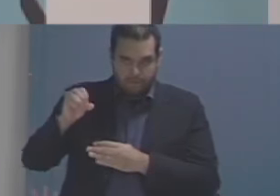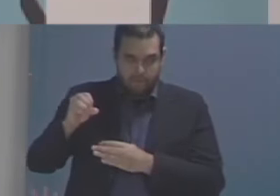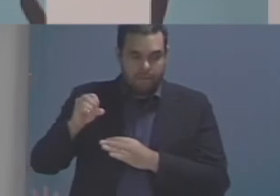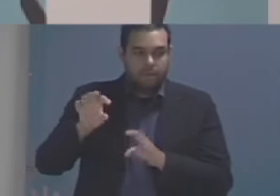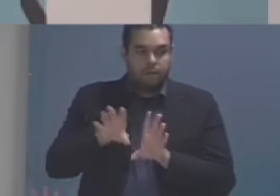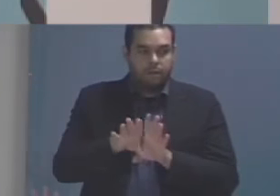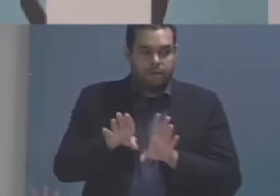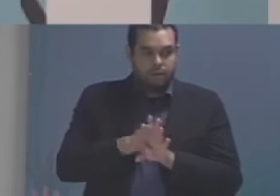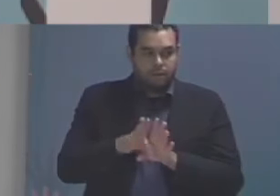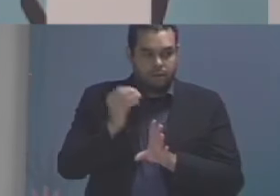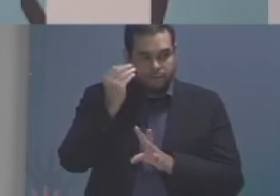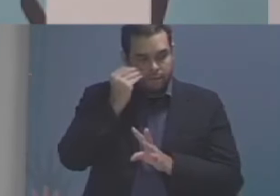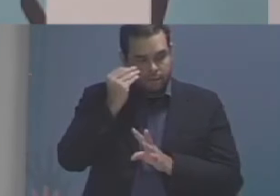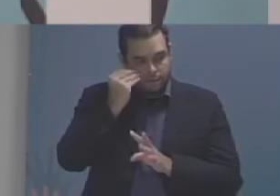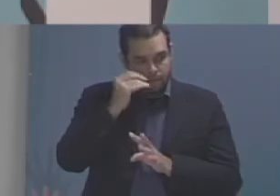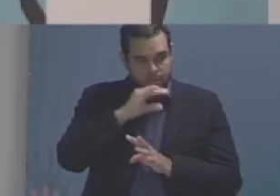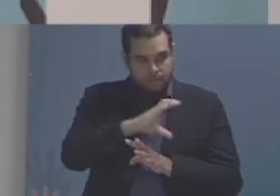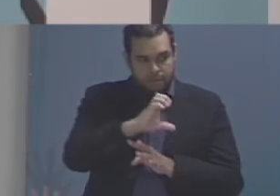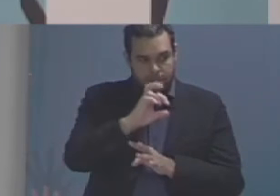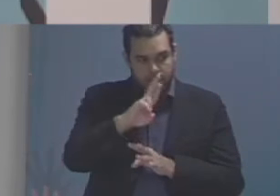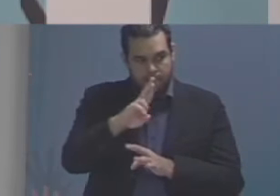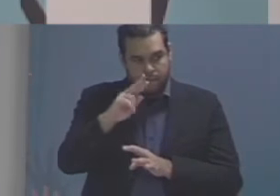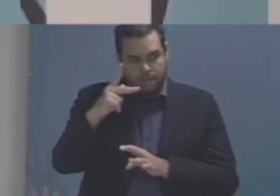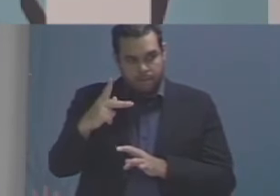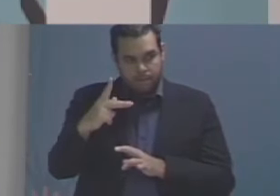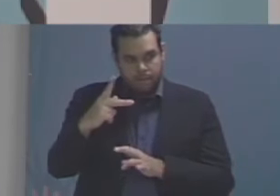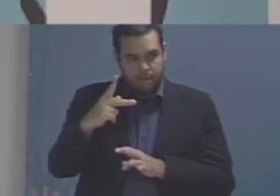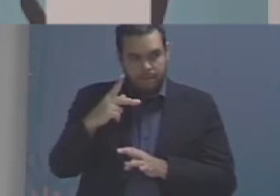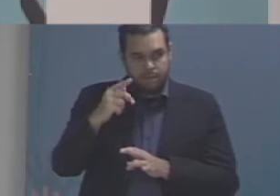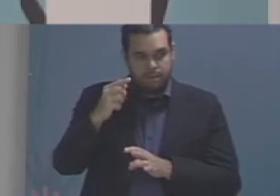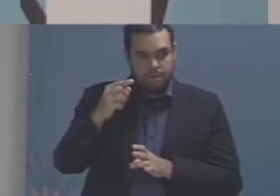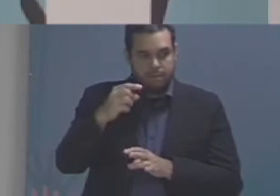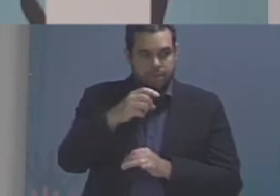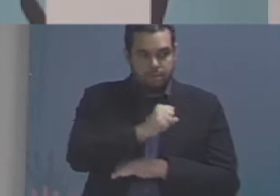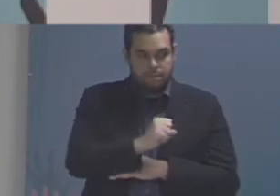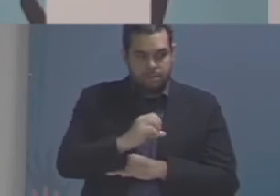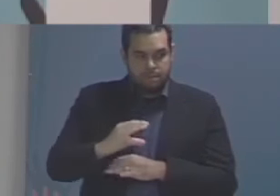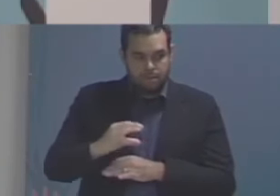2017-2019? É Mantui Teles de Souza, CRP 12, Santa Catarina, número